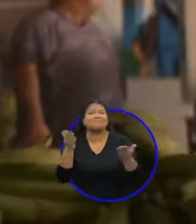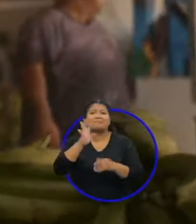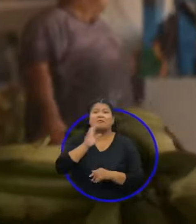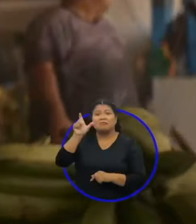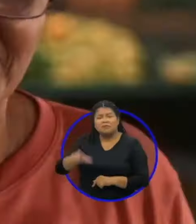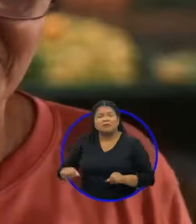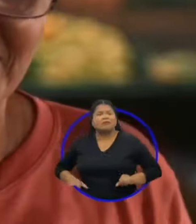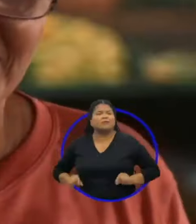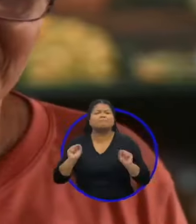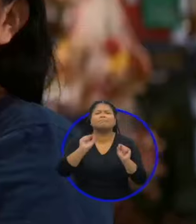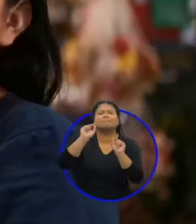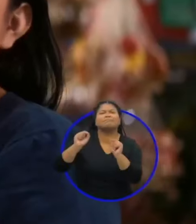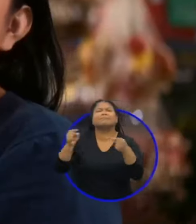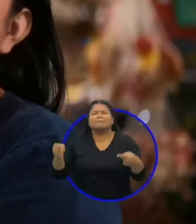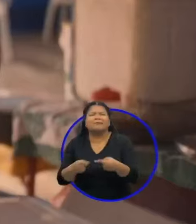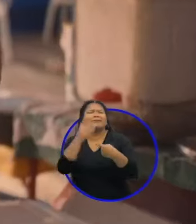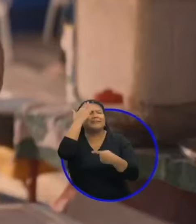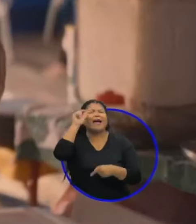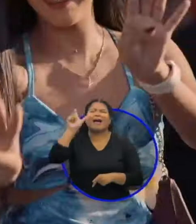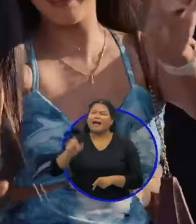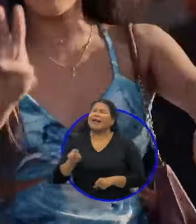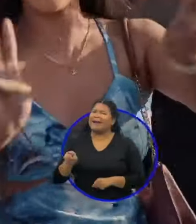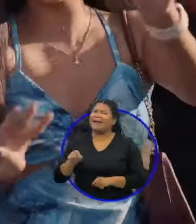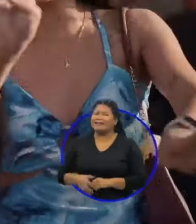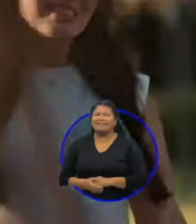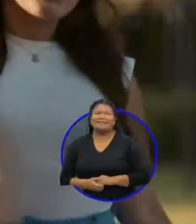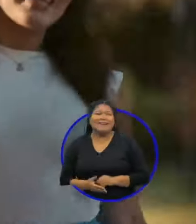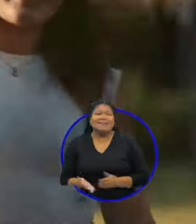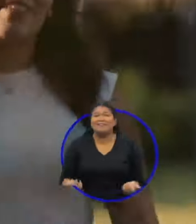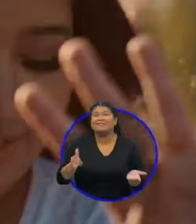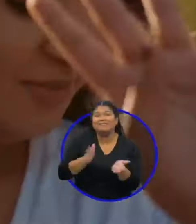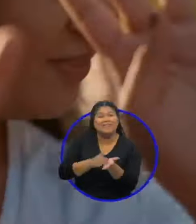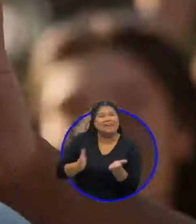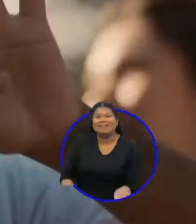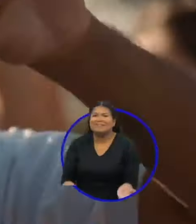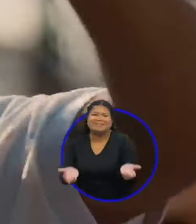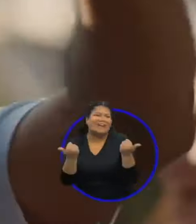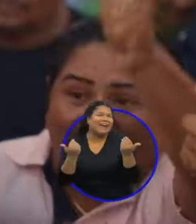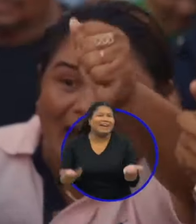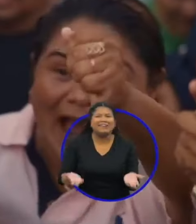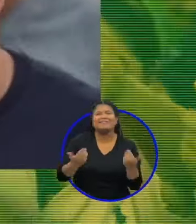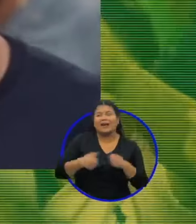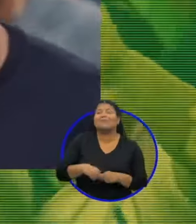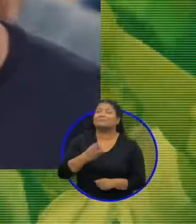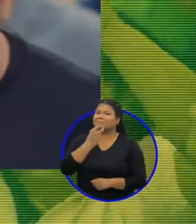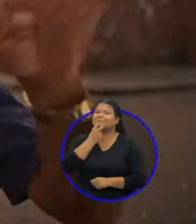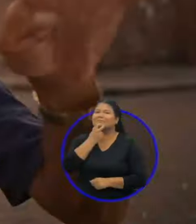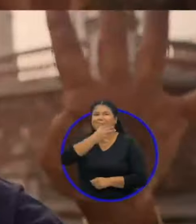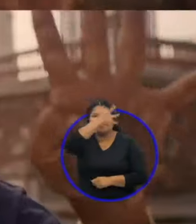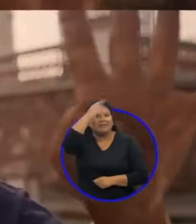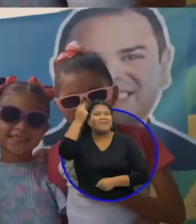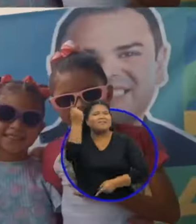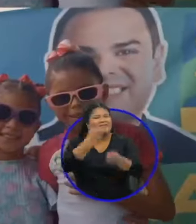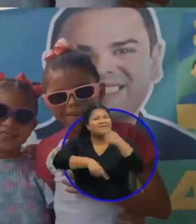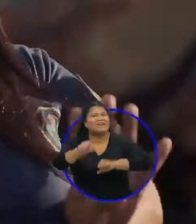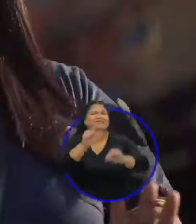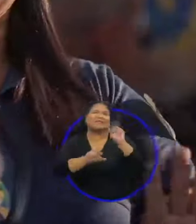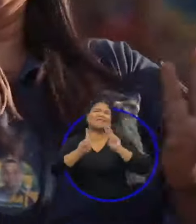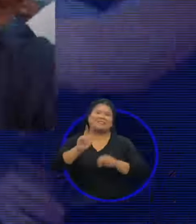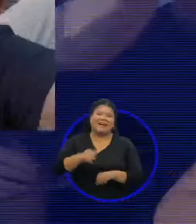Quem conhece a dor do povo sabe para onde ir. Chama, chama, vai. Com Cidade, Manaus